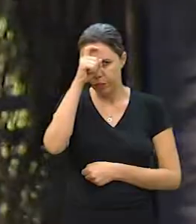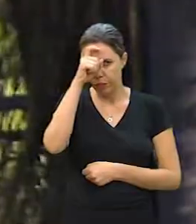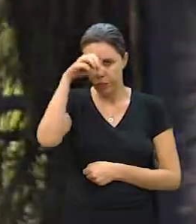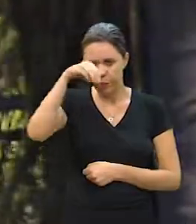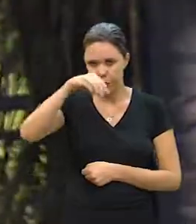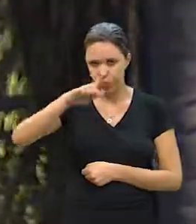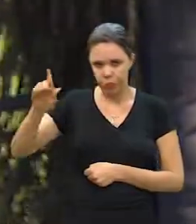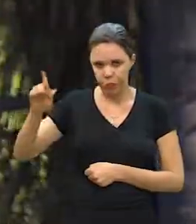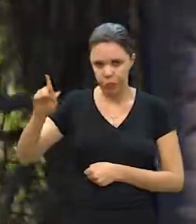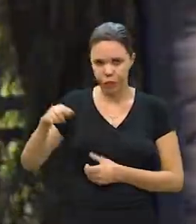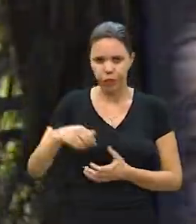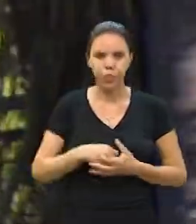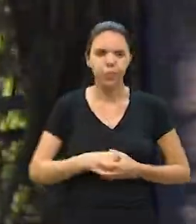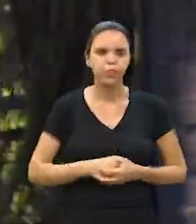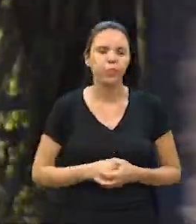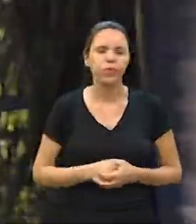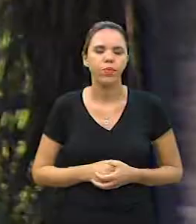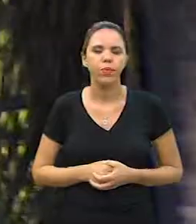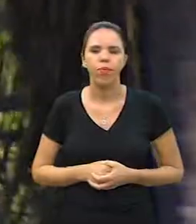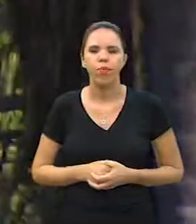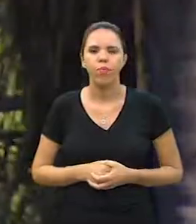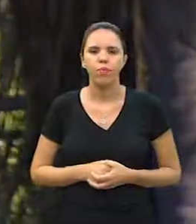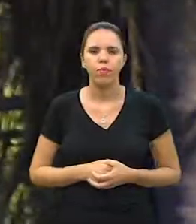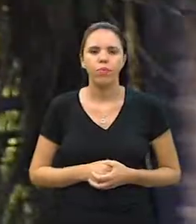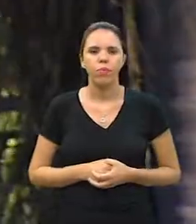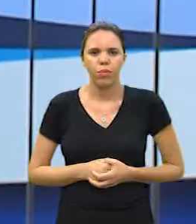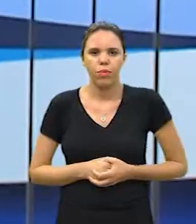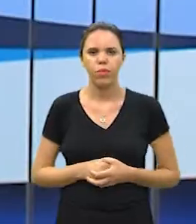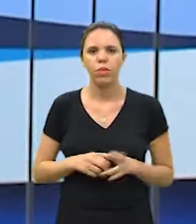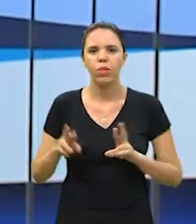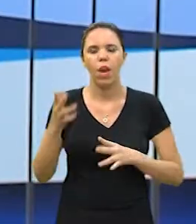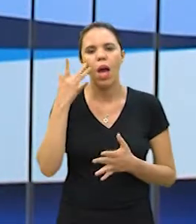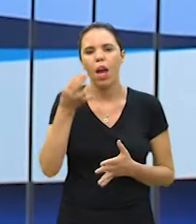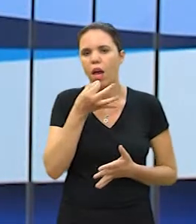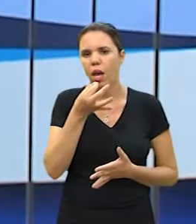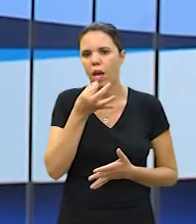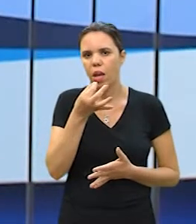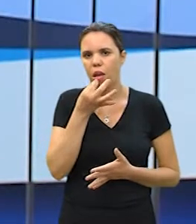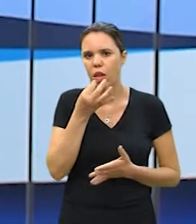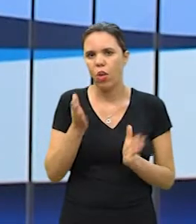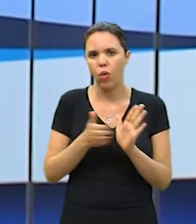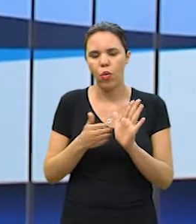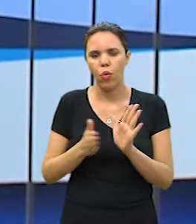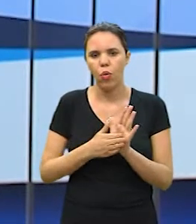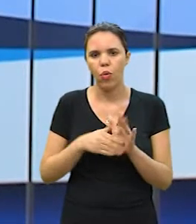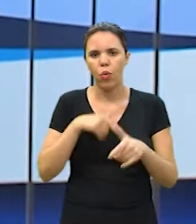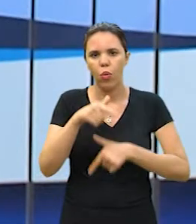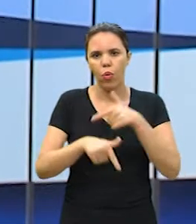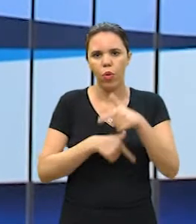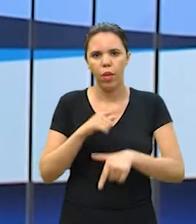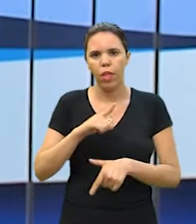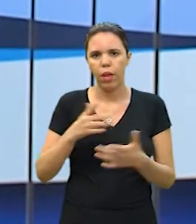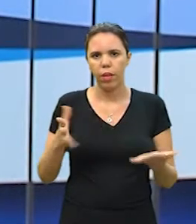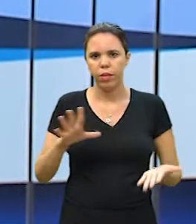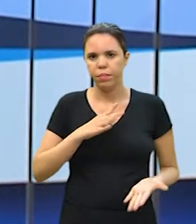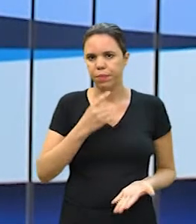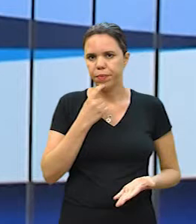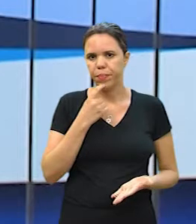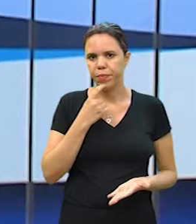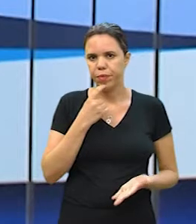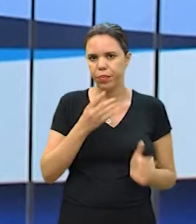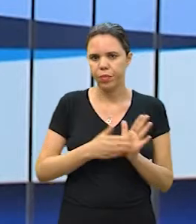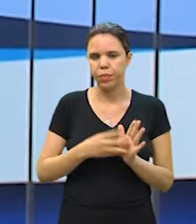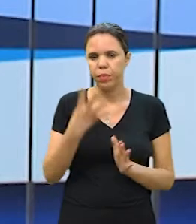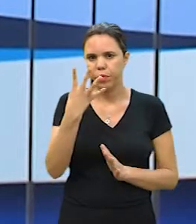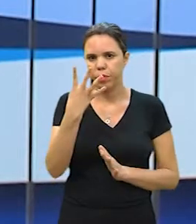e o Hospital Municipal Dr. Mário Gatti. Que análise que se faz da oferta e do trabalho que nós temos na cidade